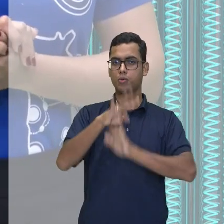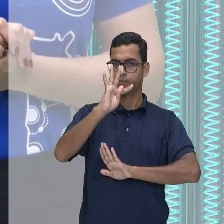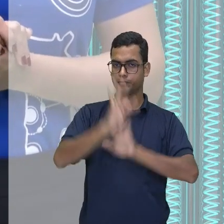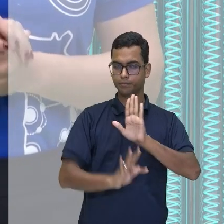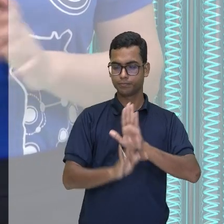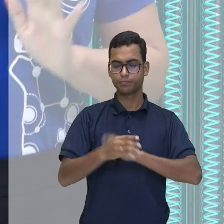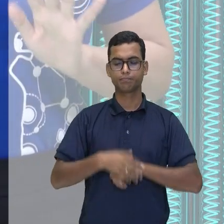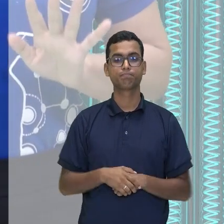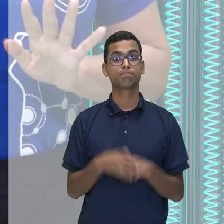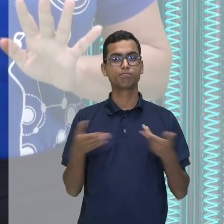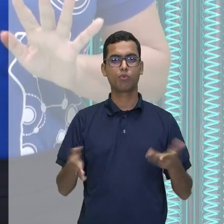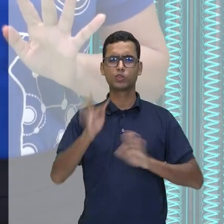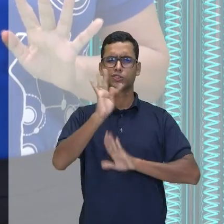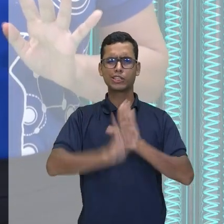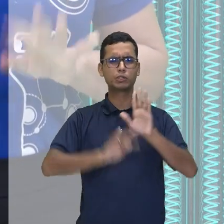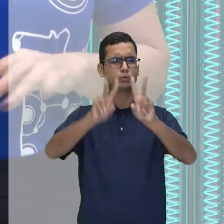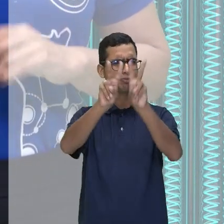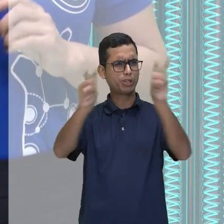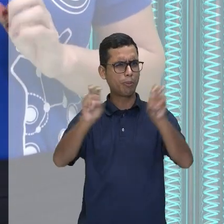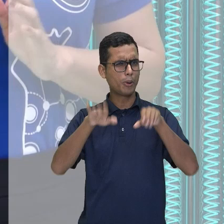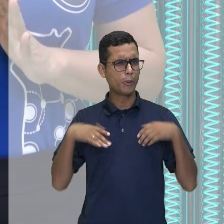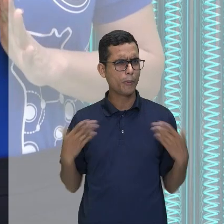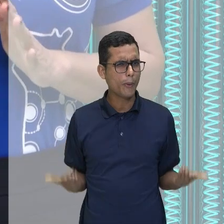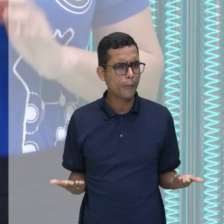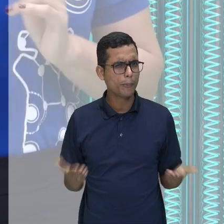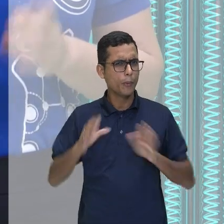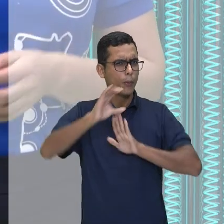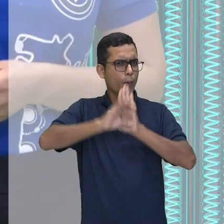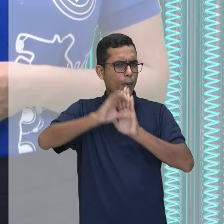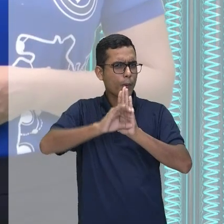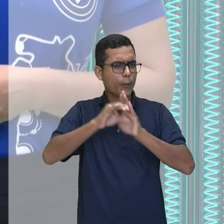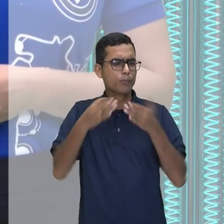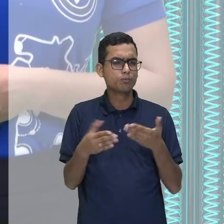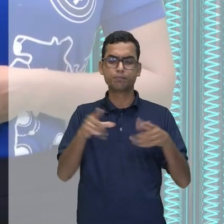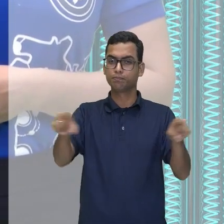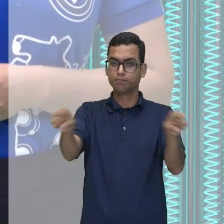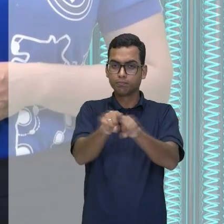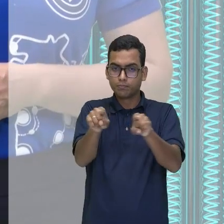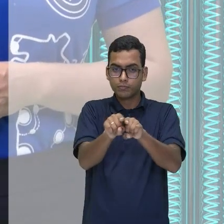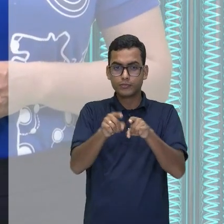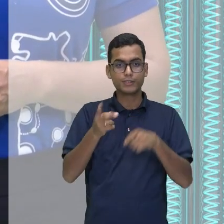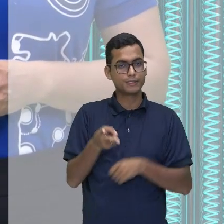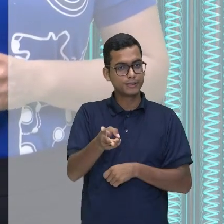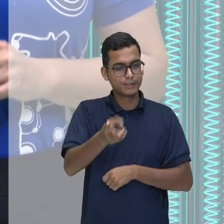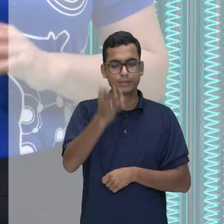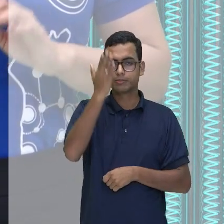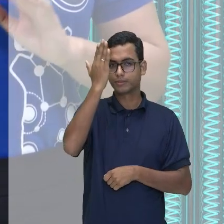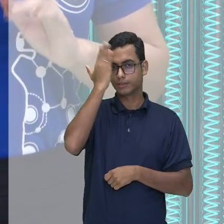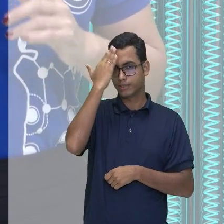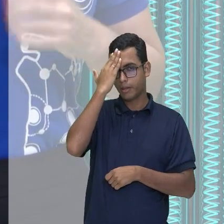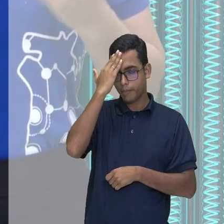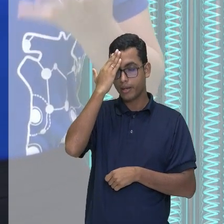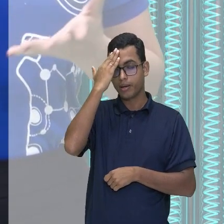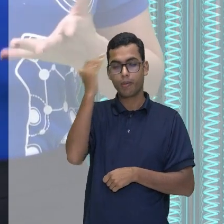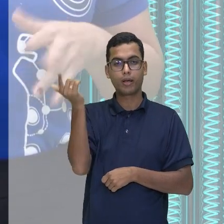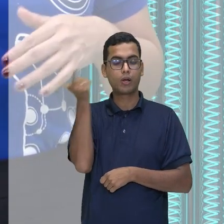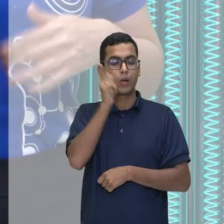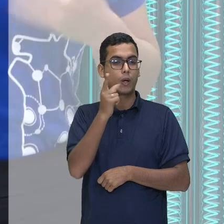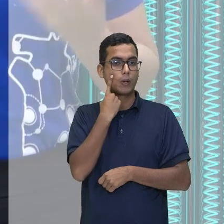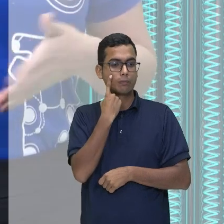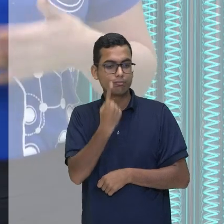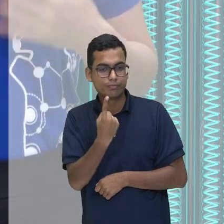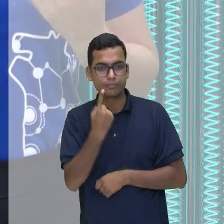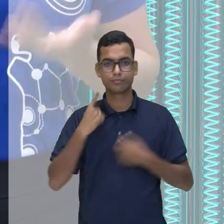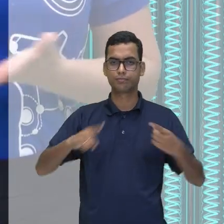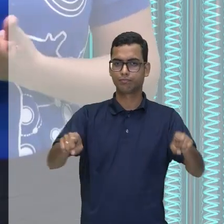do texto? Temos sempre que responder isso quando a gente faz esse tipo de leitura, uma leitura rápida. Qual é o assunto? Do